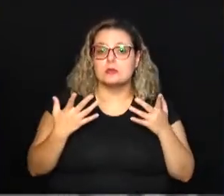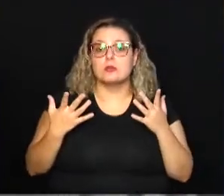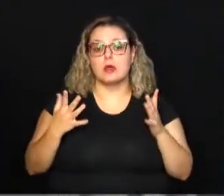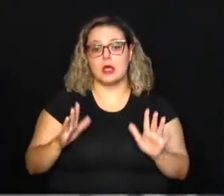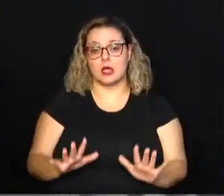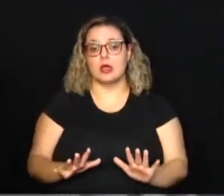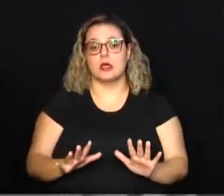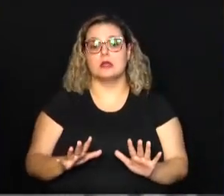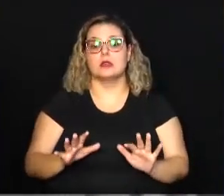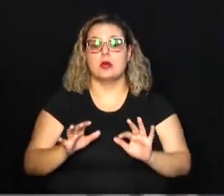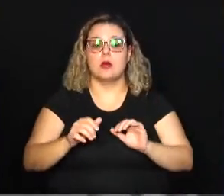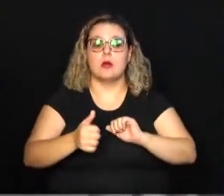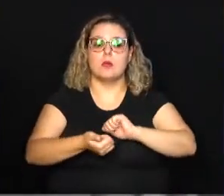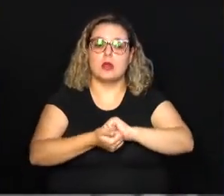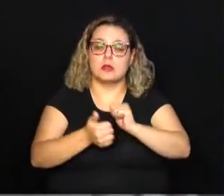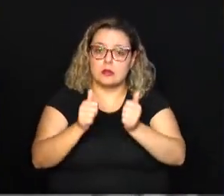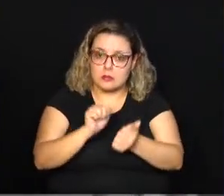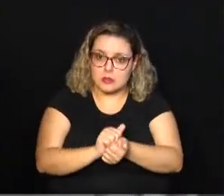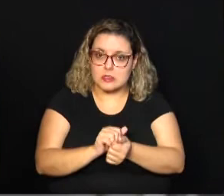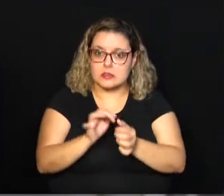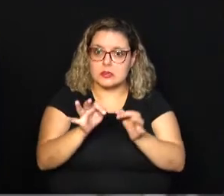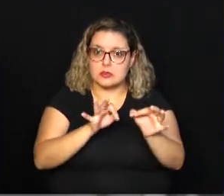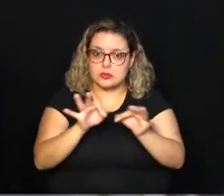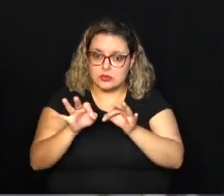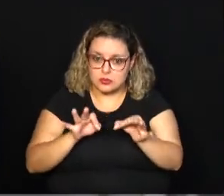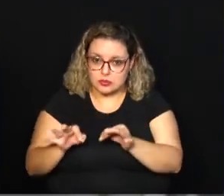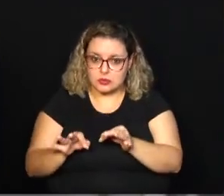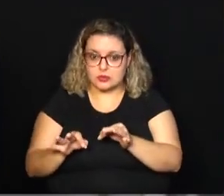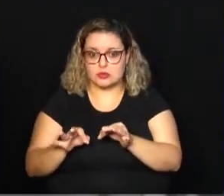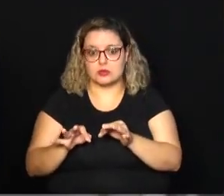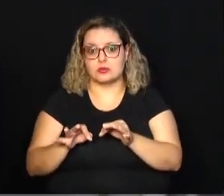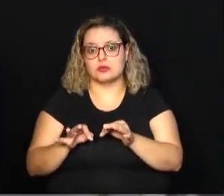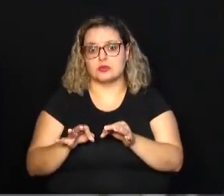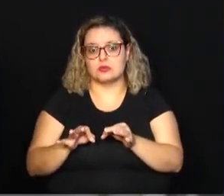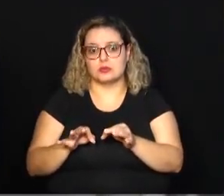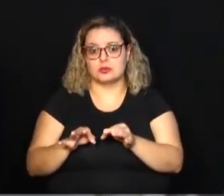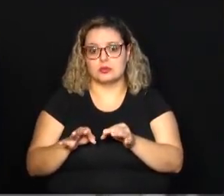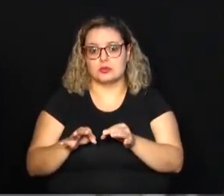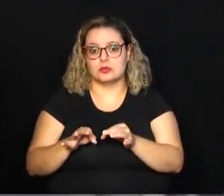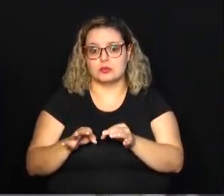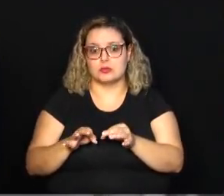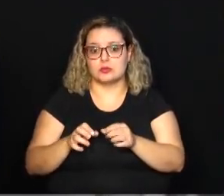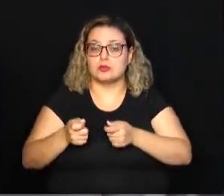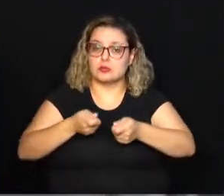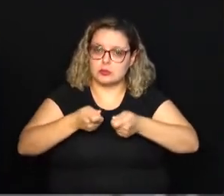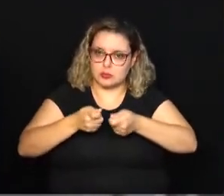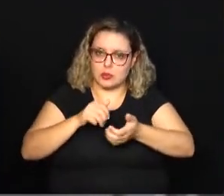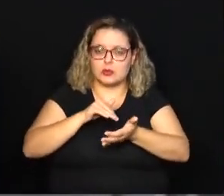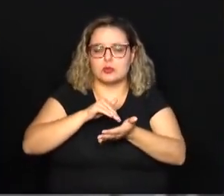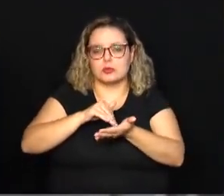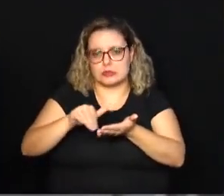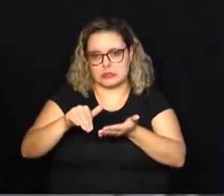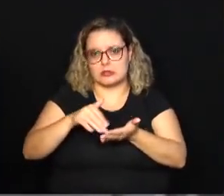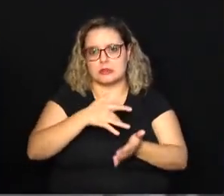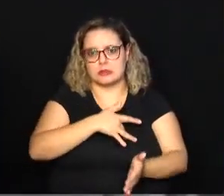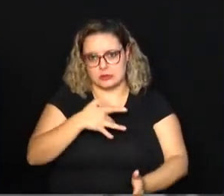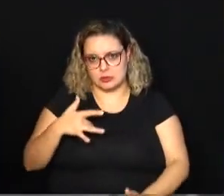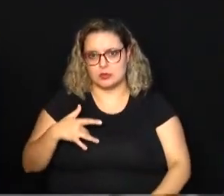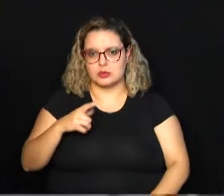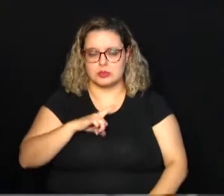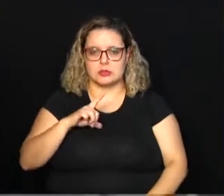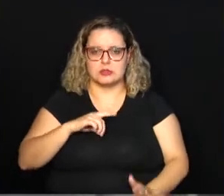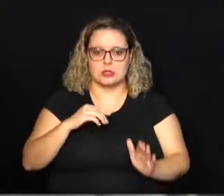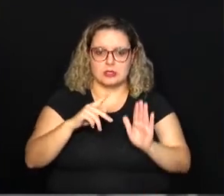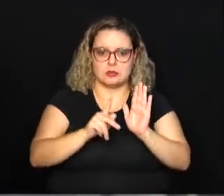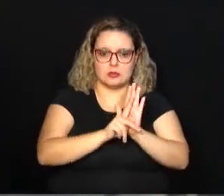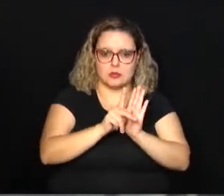uma reorganização da rede que está sob o domínio da Secretaria de Saúde. E tem alguns projetos, mas eu